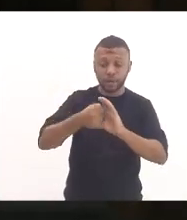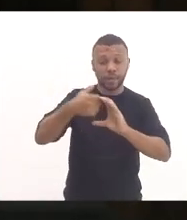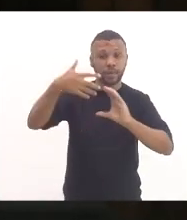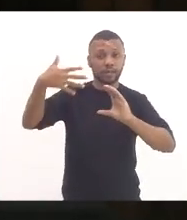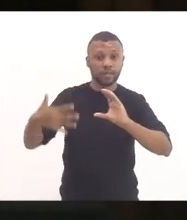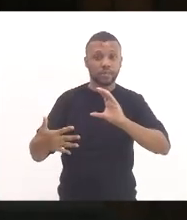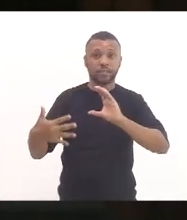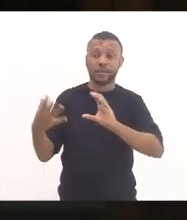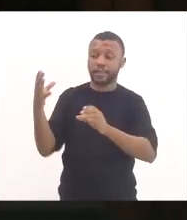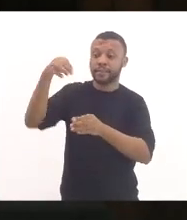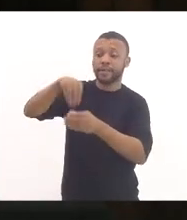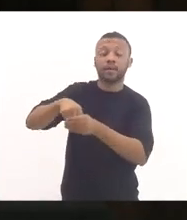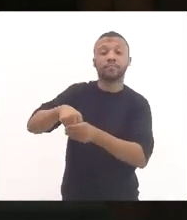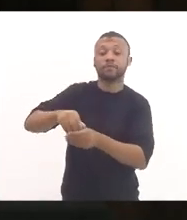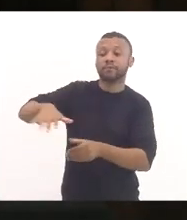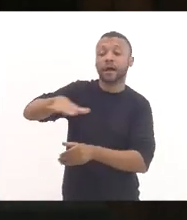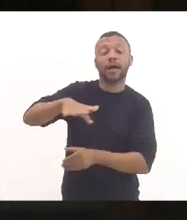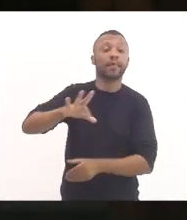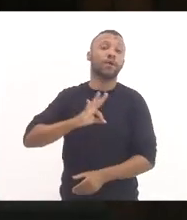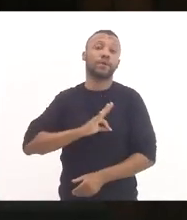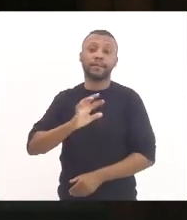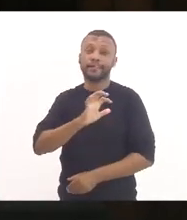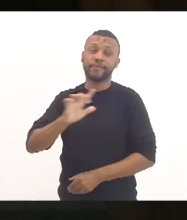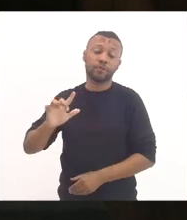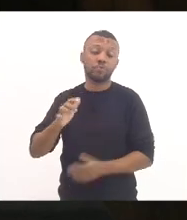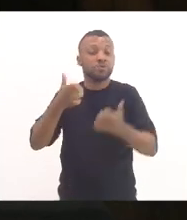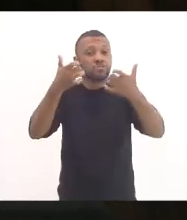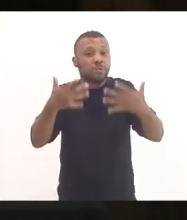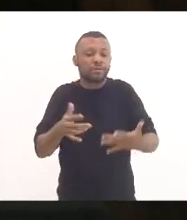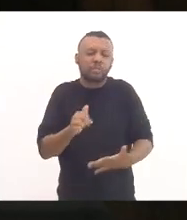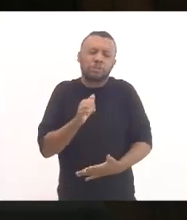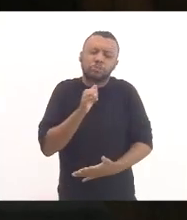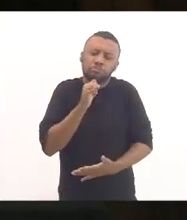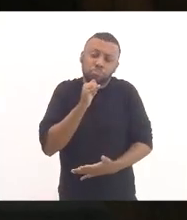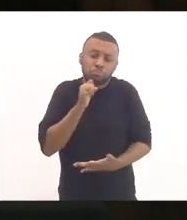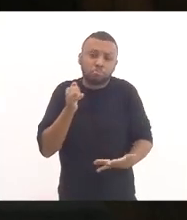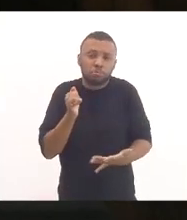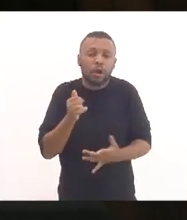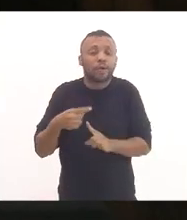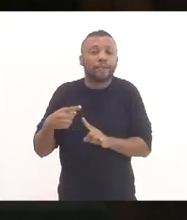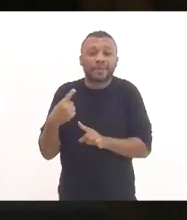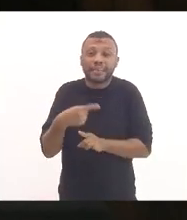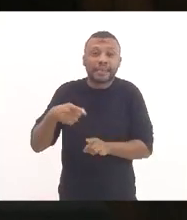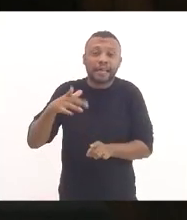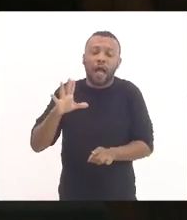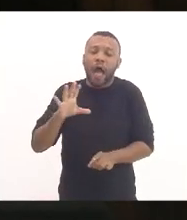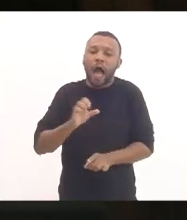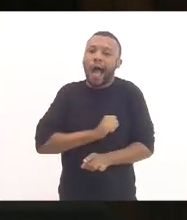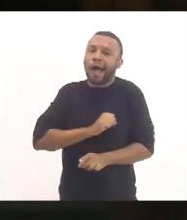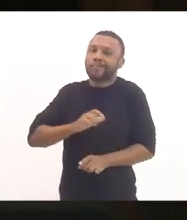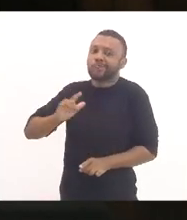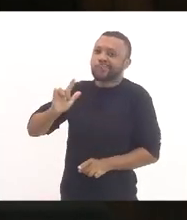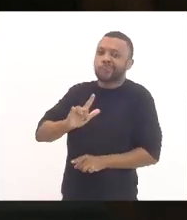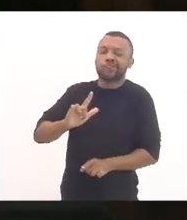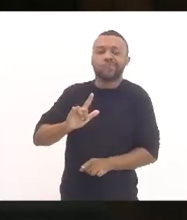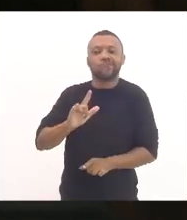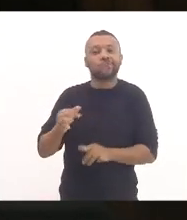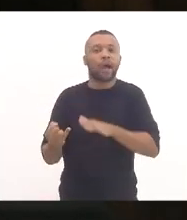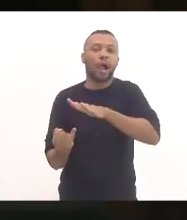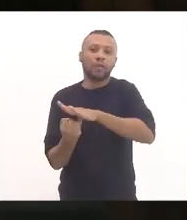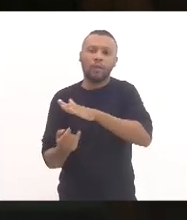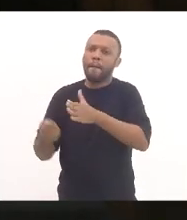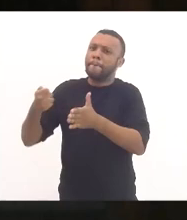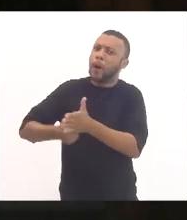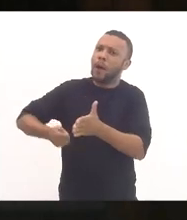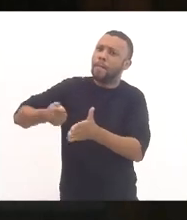da nossa inscrição Polícia Civil e falo isso com muita tristeza Deputado porque todos sabem o quanto eu sou apaixonado pela nossa casa quanto eu